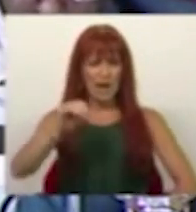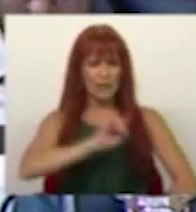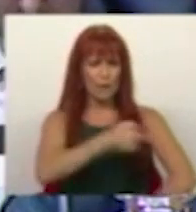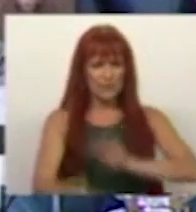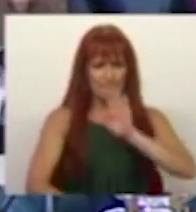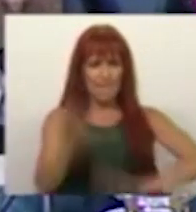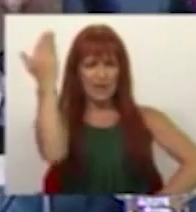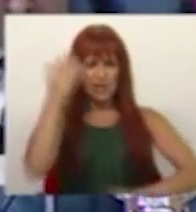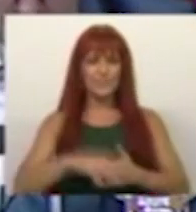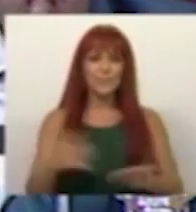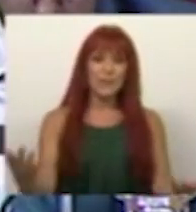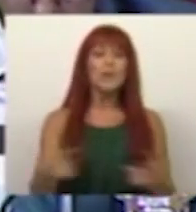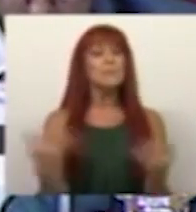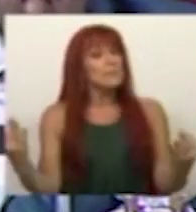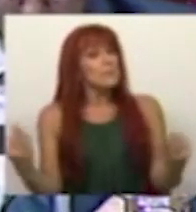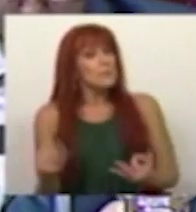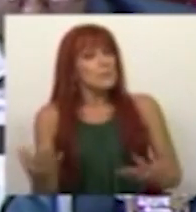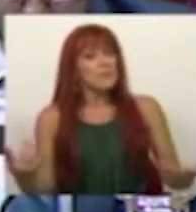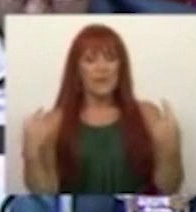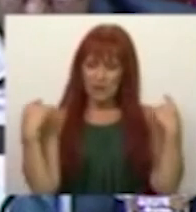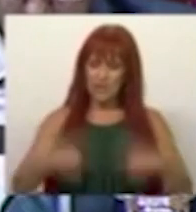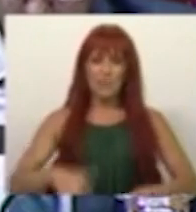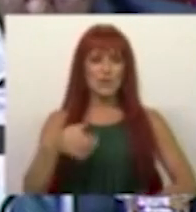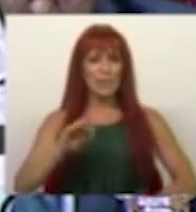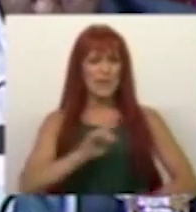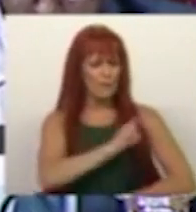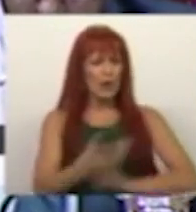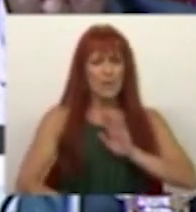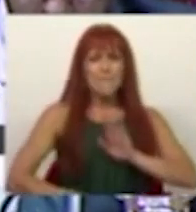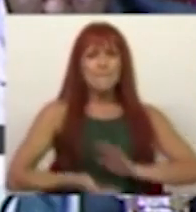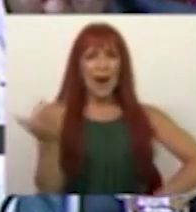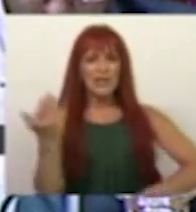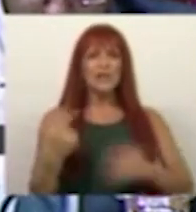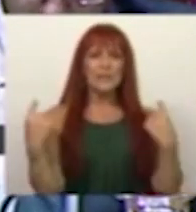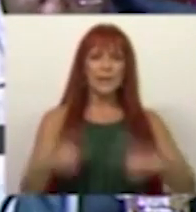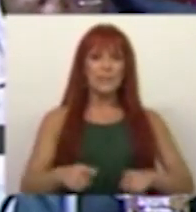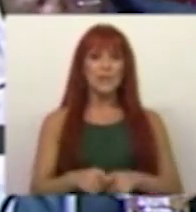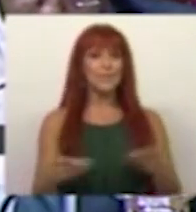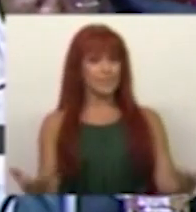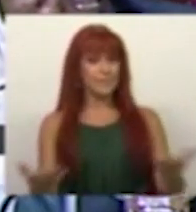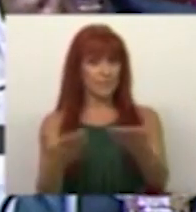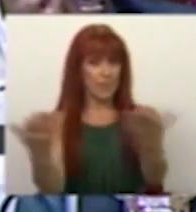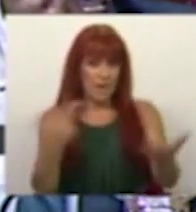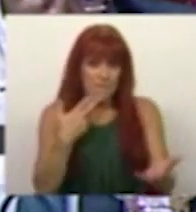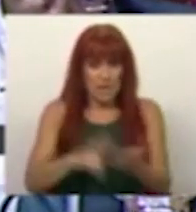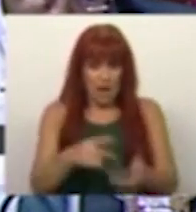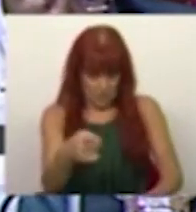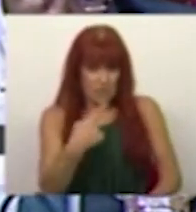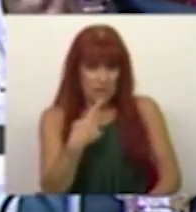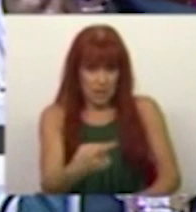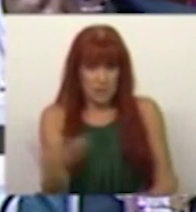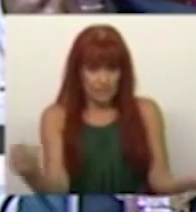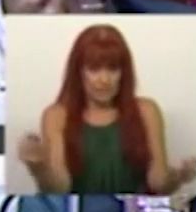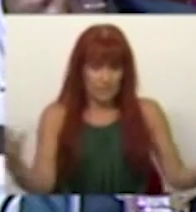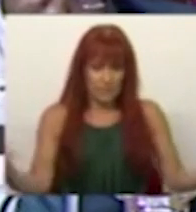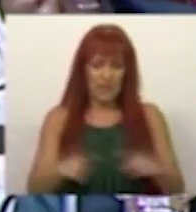mais forte. E, efetivamente, temos hoje um PS mais forte. Disse, e é verdade,